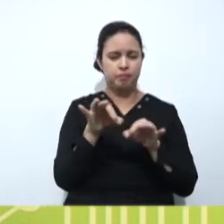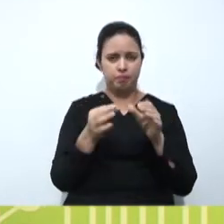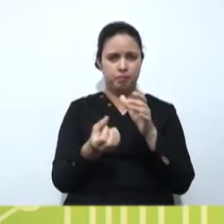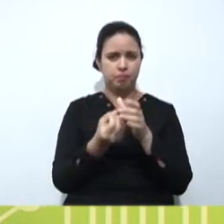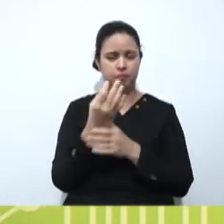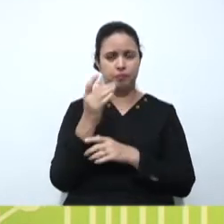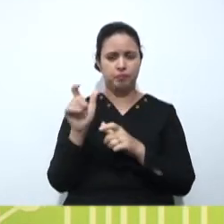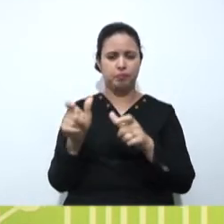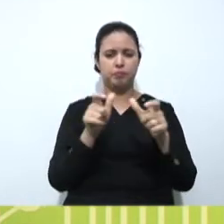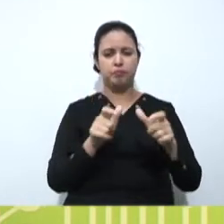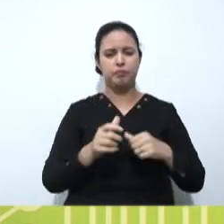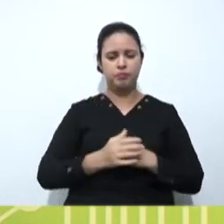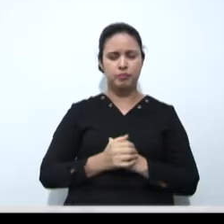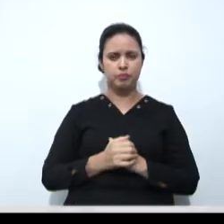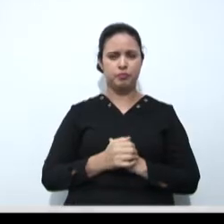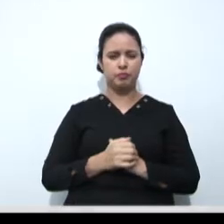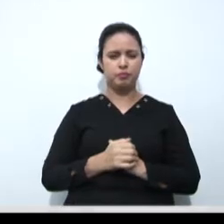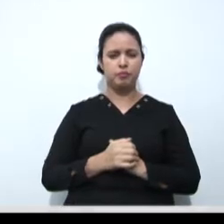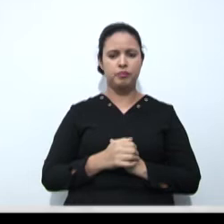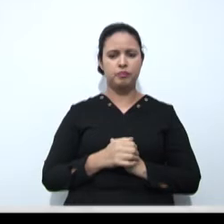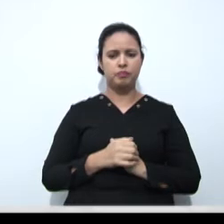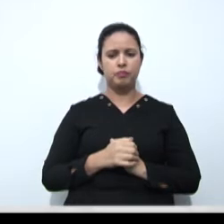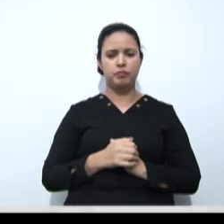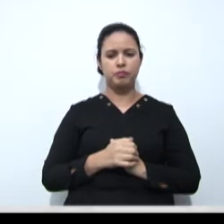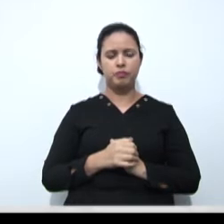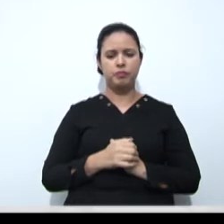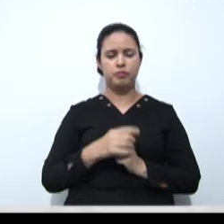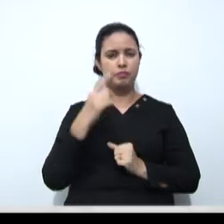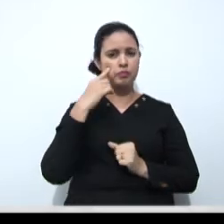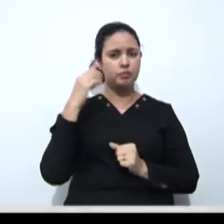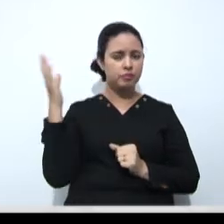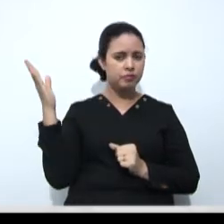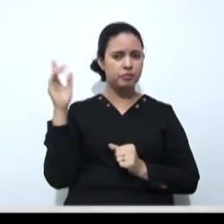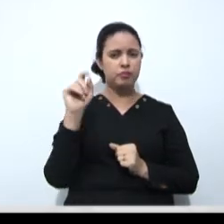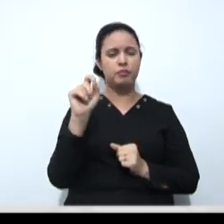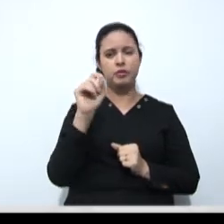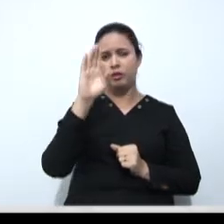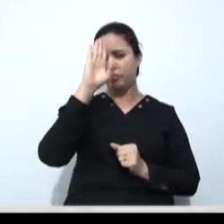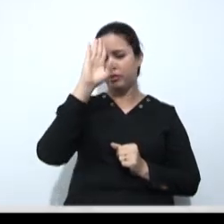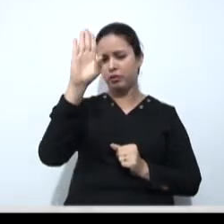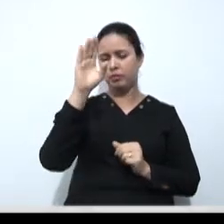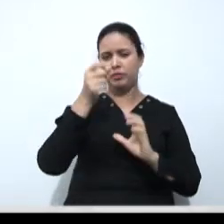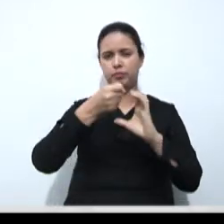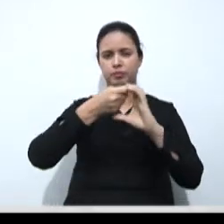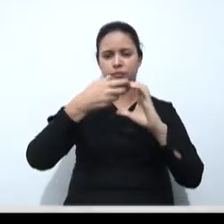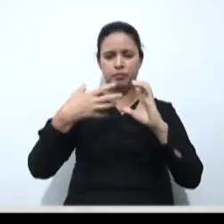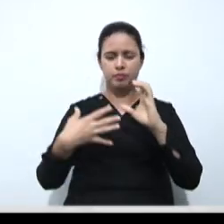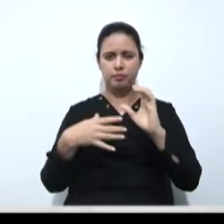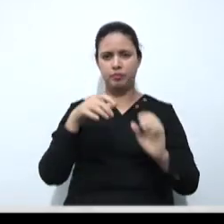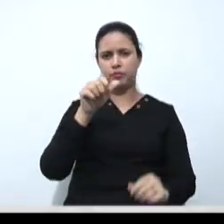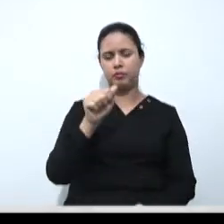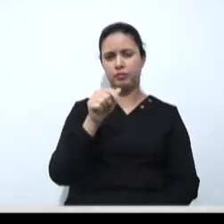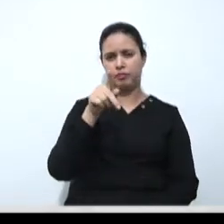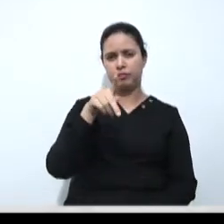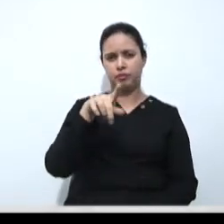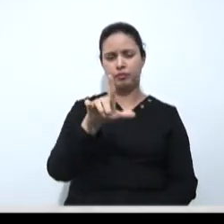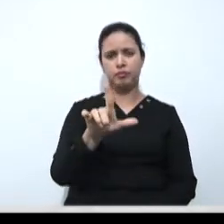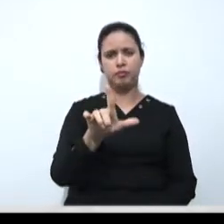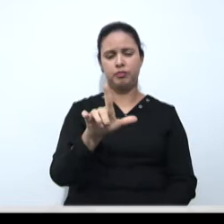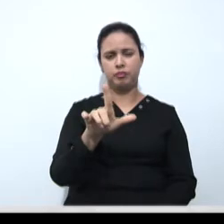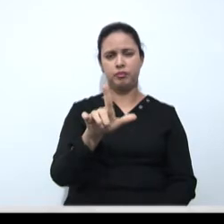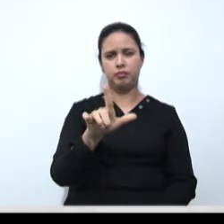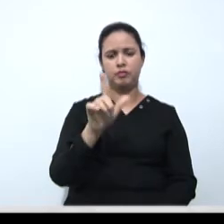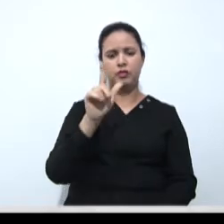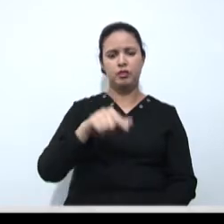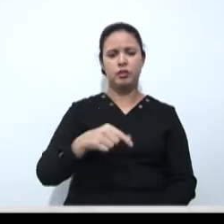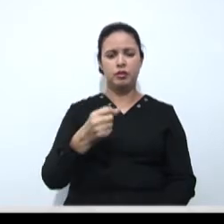local. Mas vamos entender um pouquinho mais. Aqui no slide a gente traz as principais características do APL, que